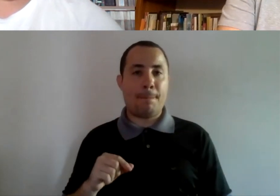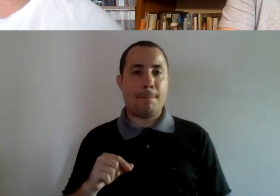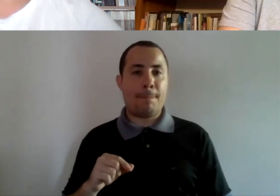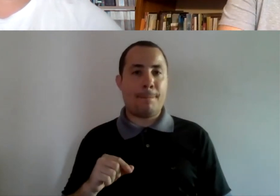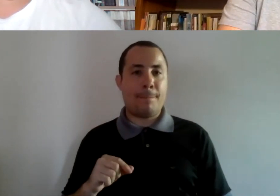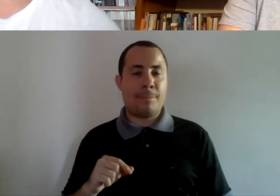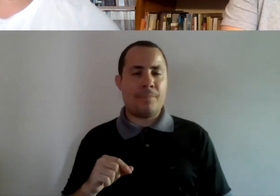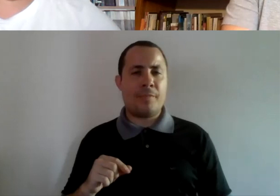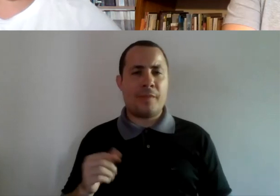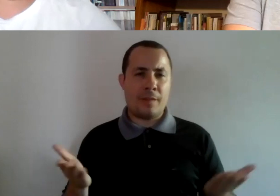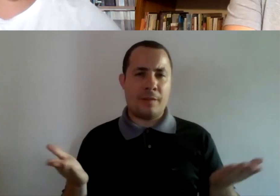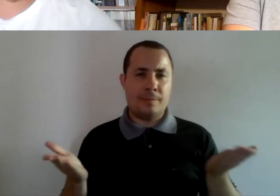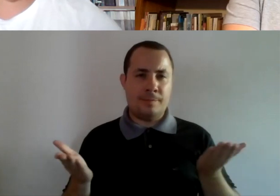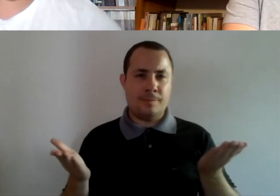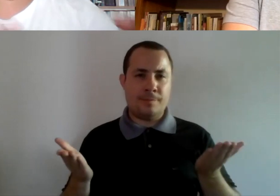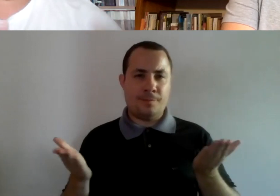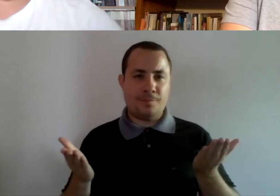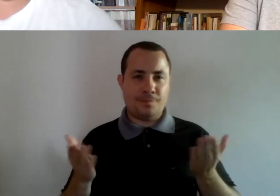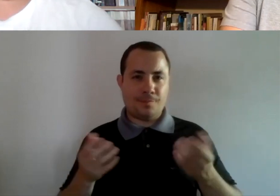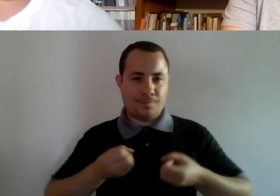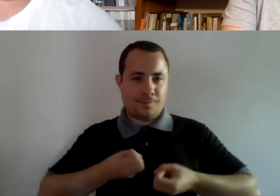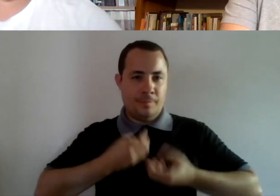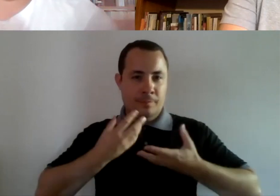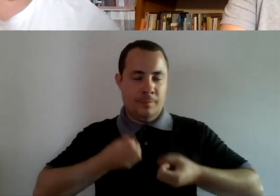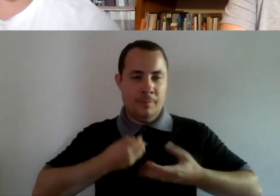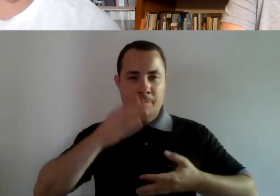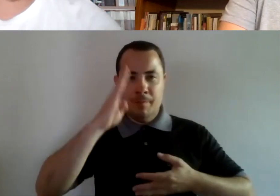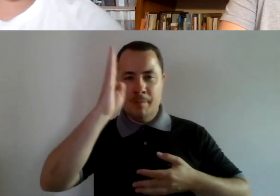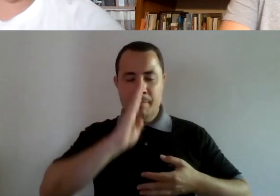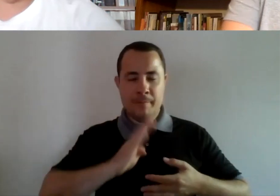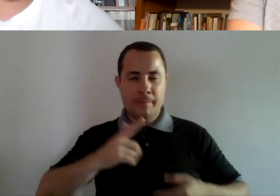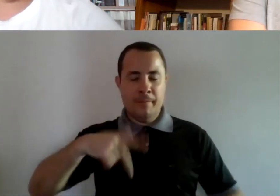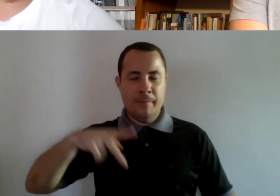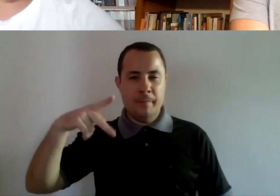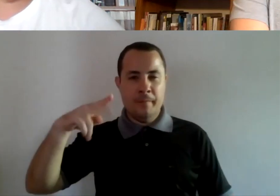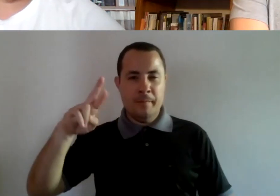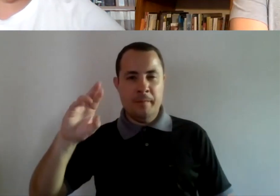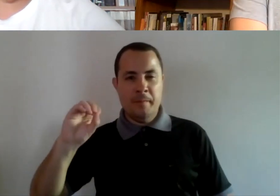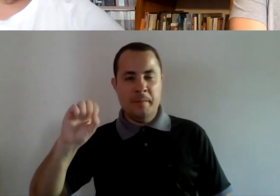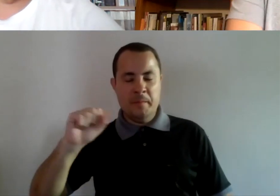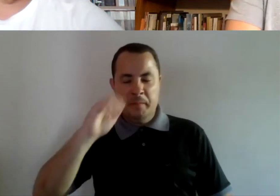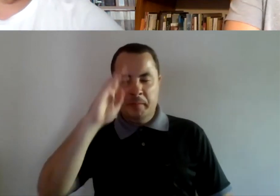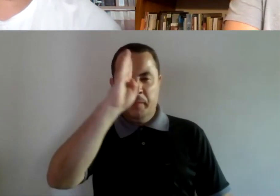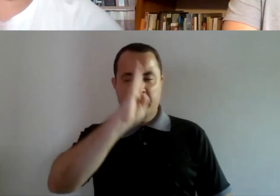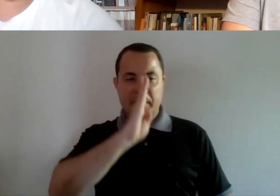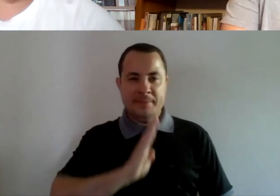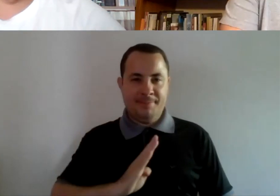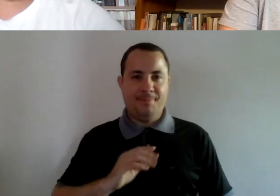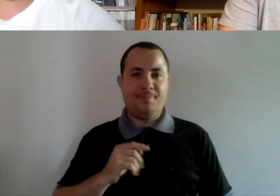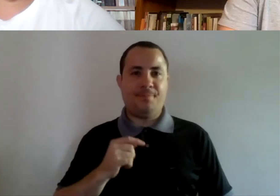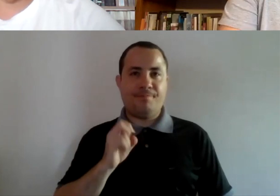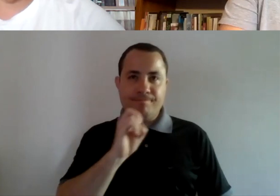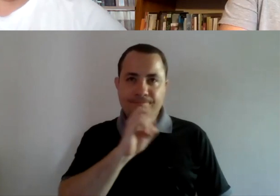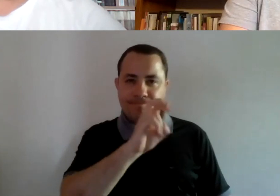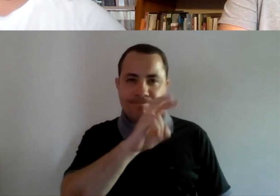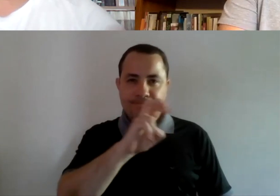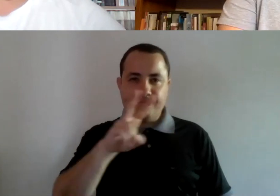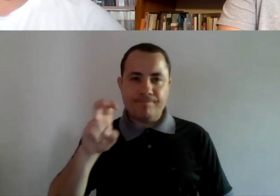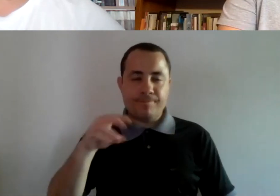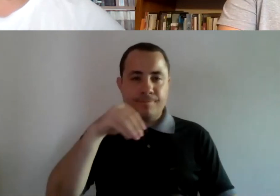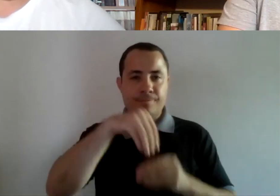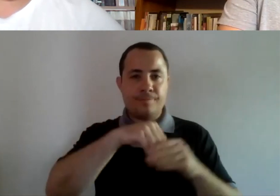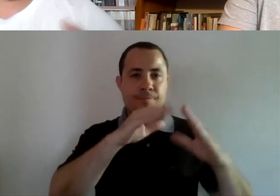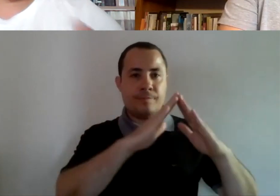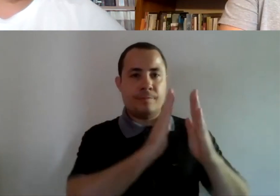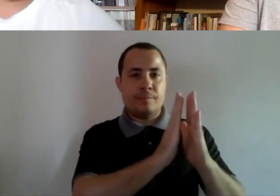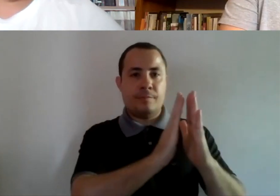tem acontecido na poesia brasileira, na prosa brasileira, no mercado editorial brasileiro, mesmo nas bibliotecas, é que você não